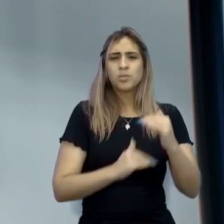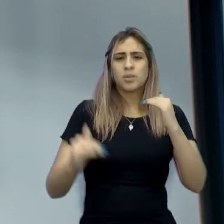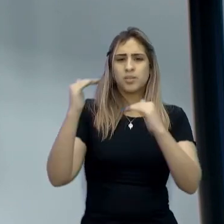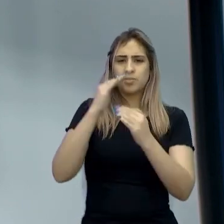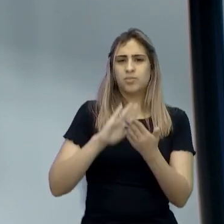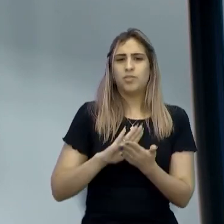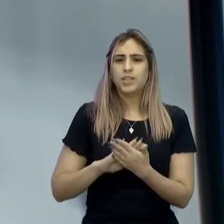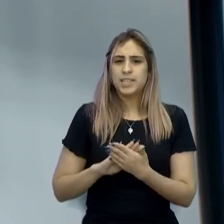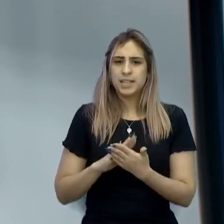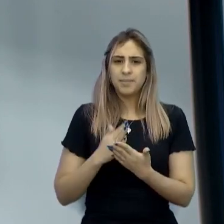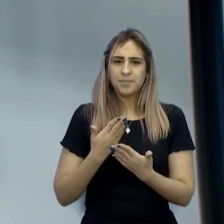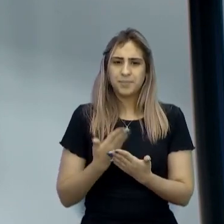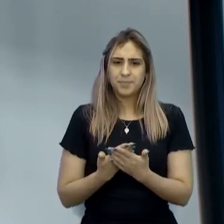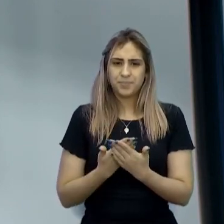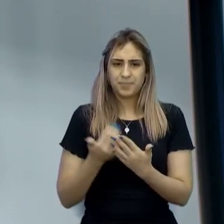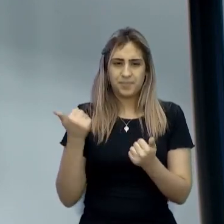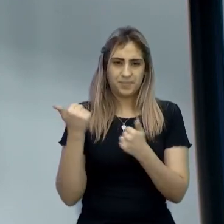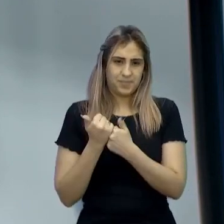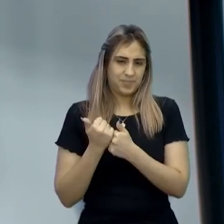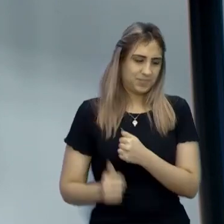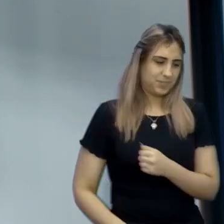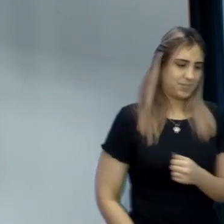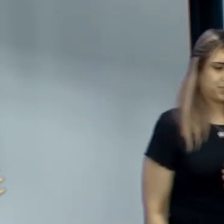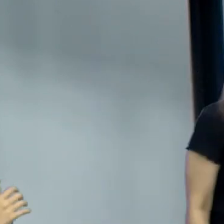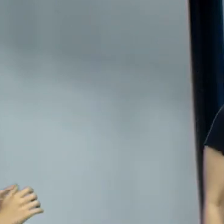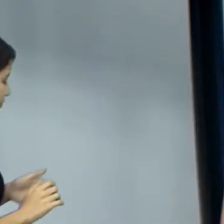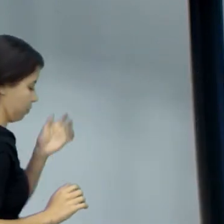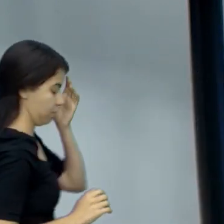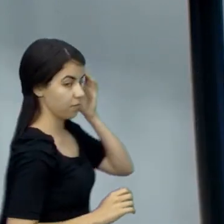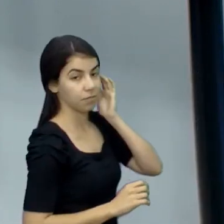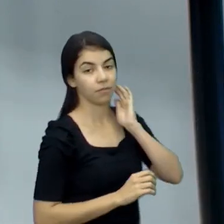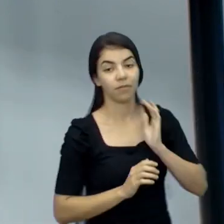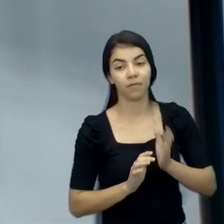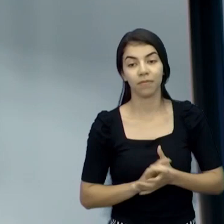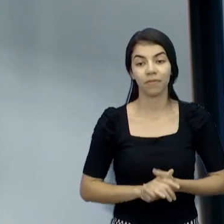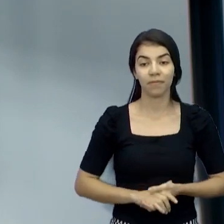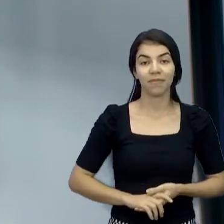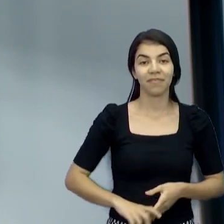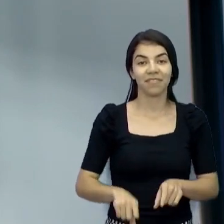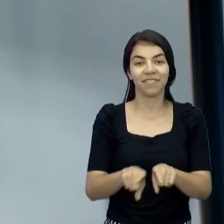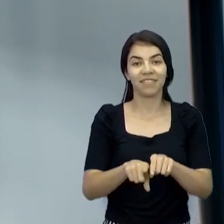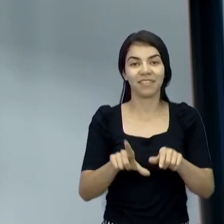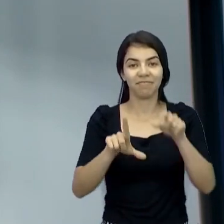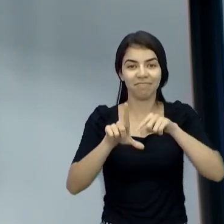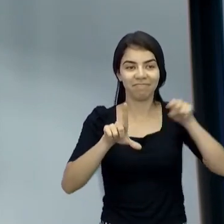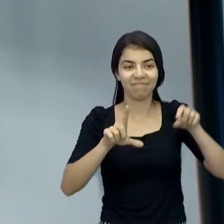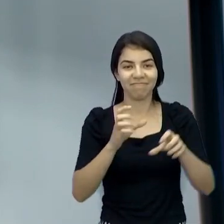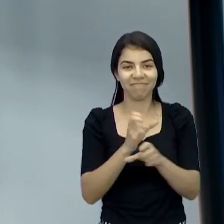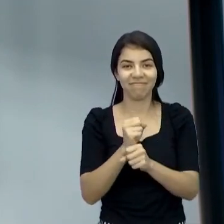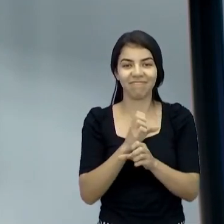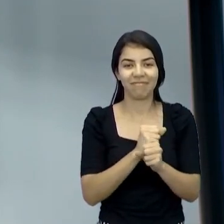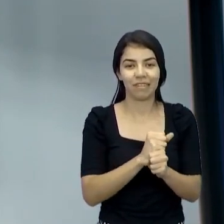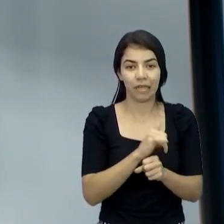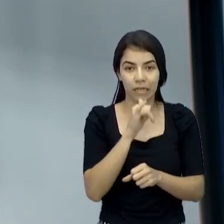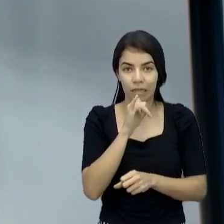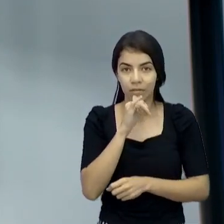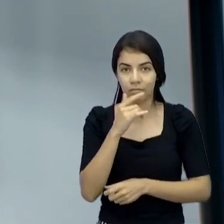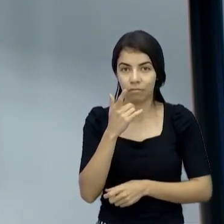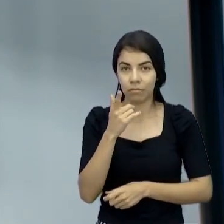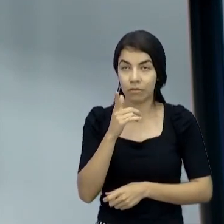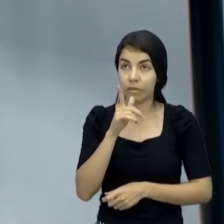não é? Ninguém em sã consciência vai pegar esses valores, esses dados aí e vai ficar lendo, né? Um texto, baixa a cabeça,